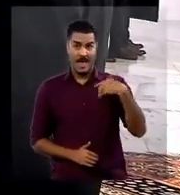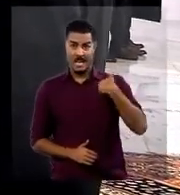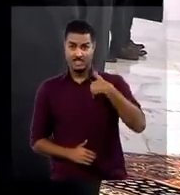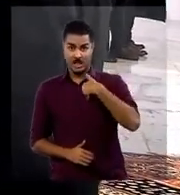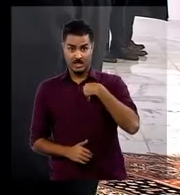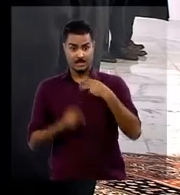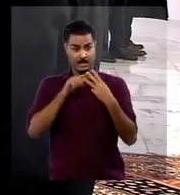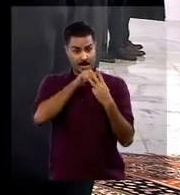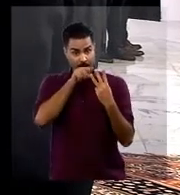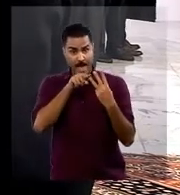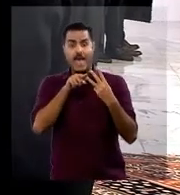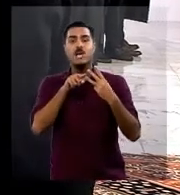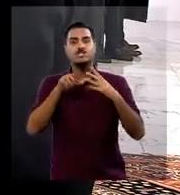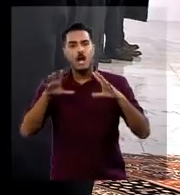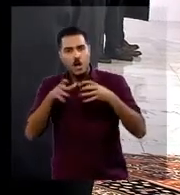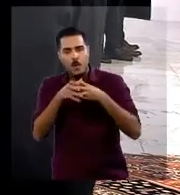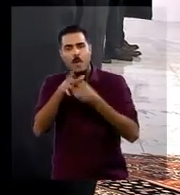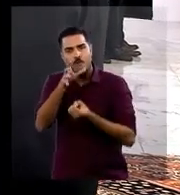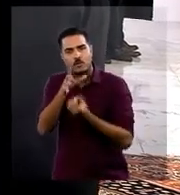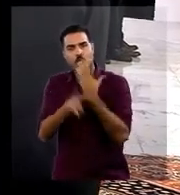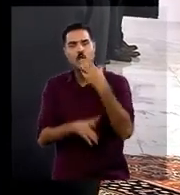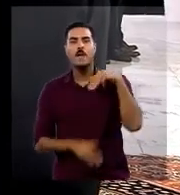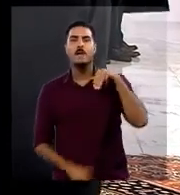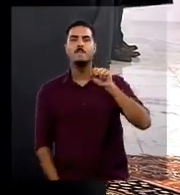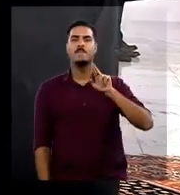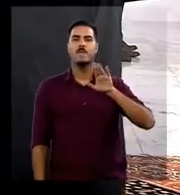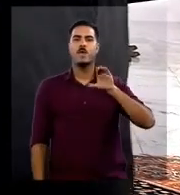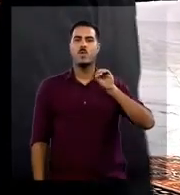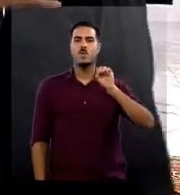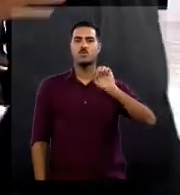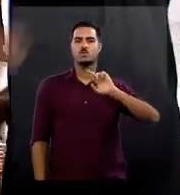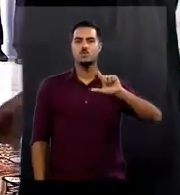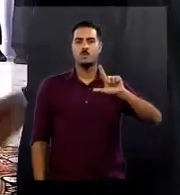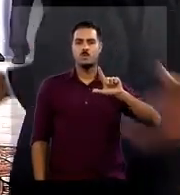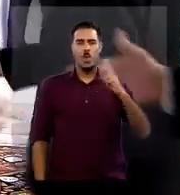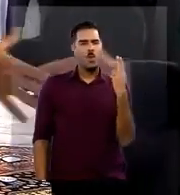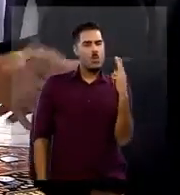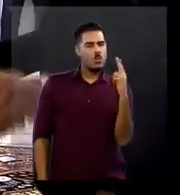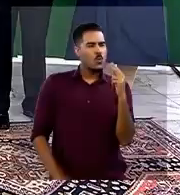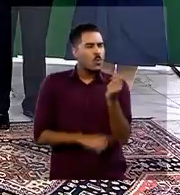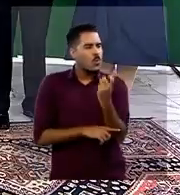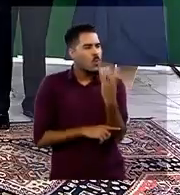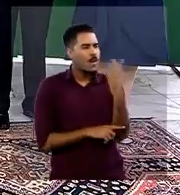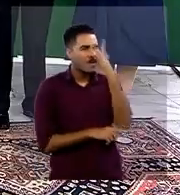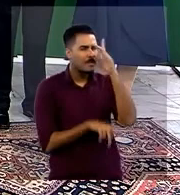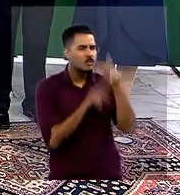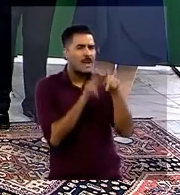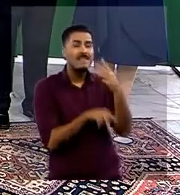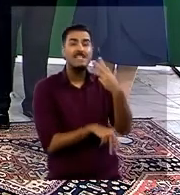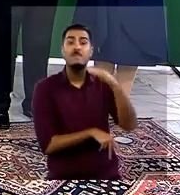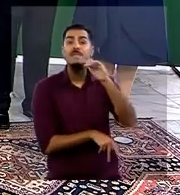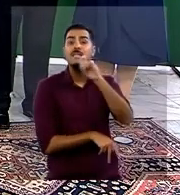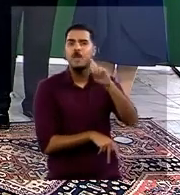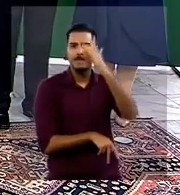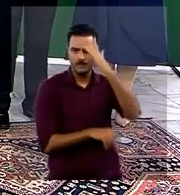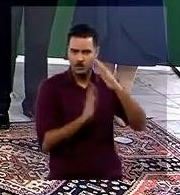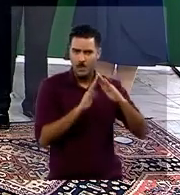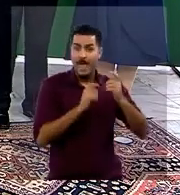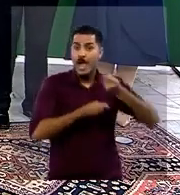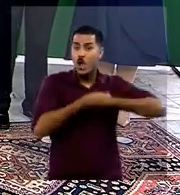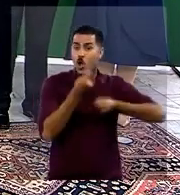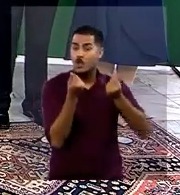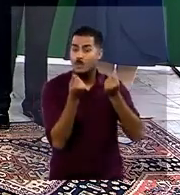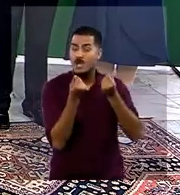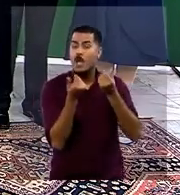Mercosul. O Uruguai tem pouco mais de 3 milhões de habitantes e uma economia de quase